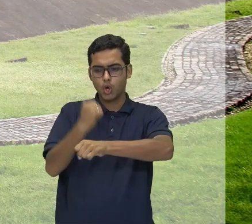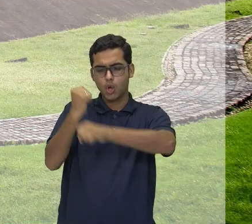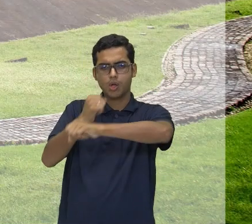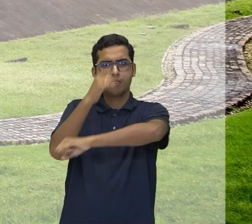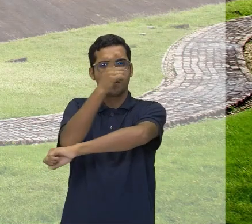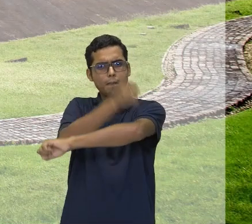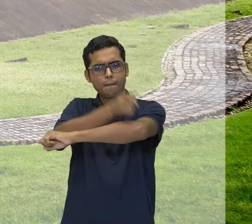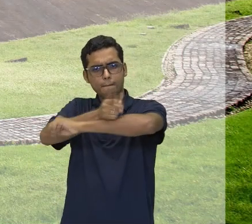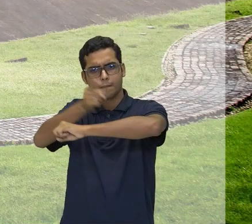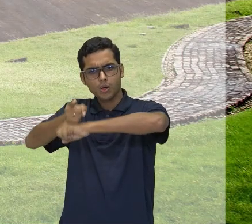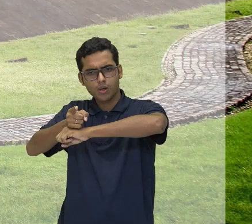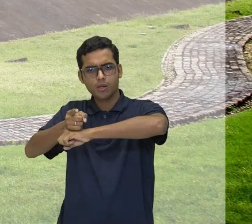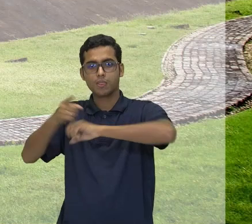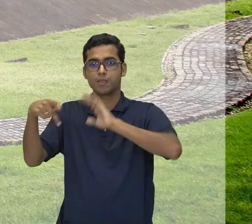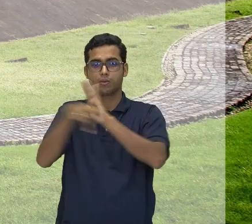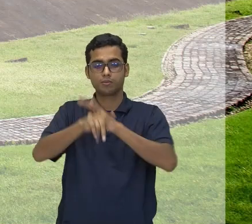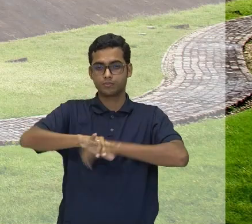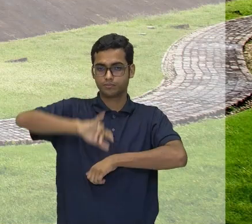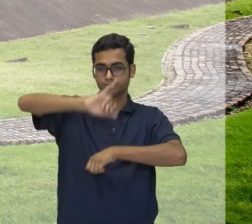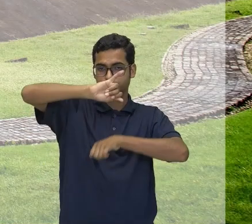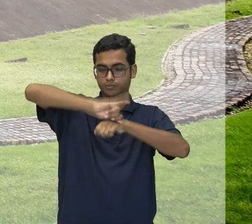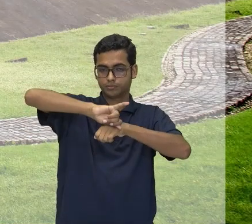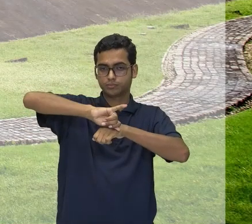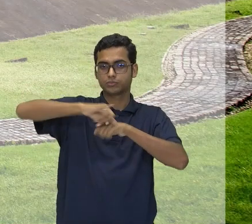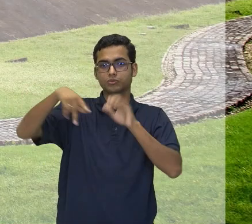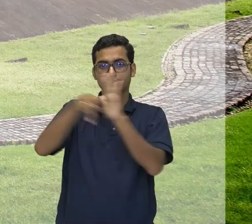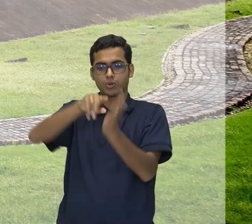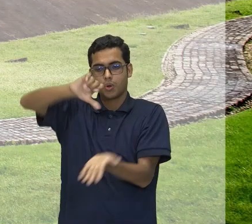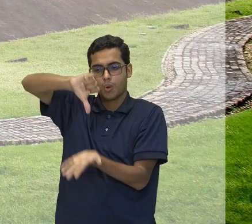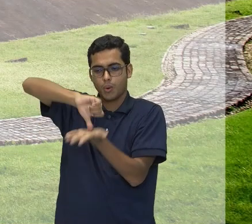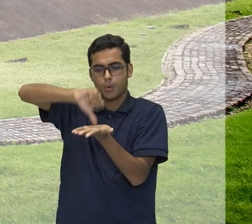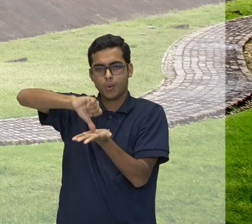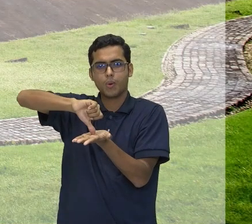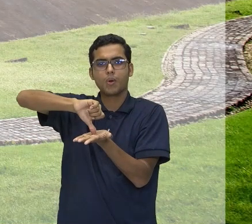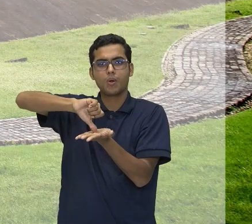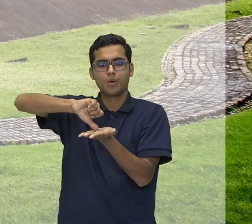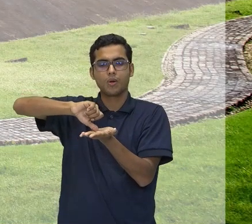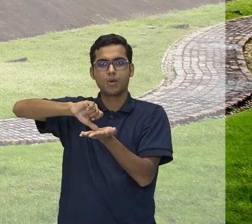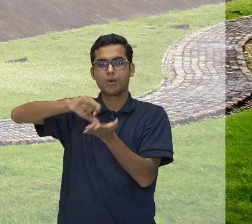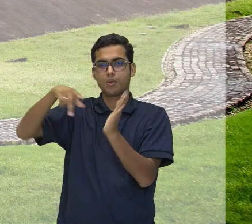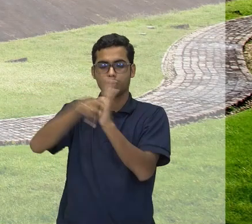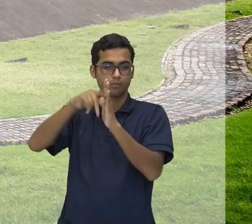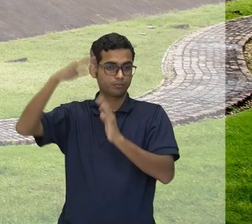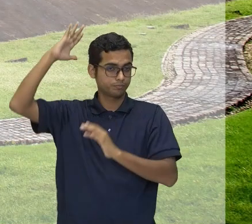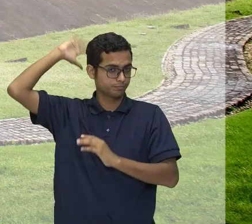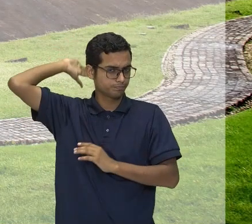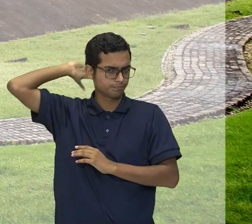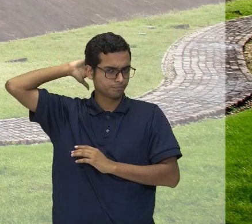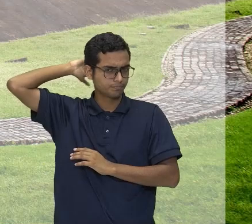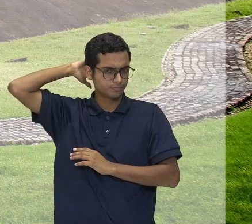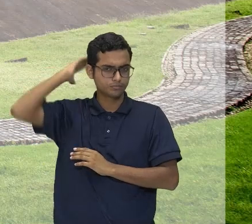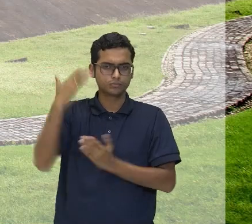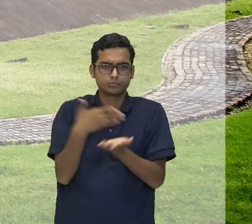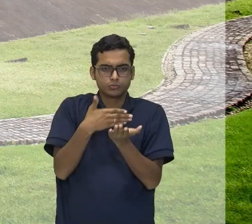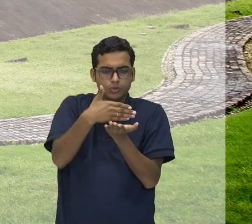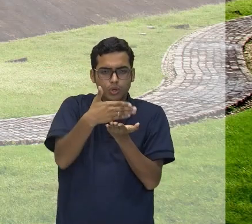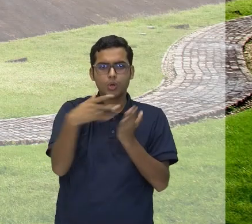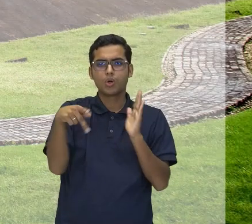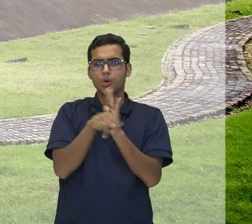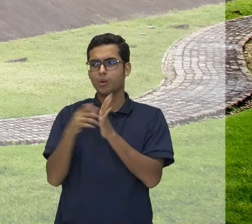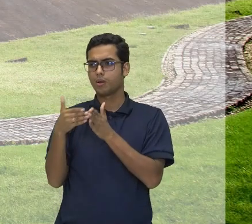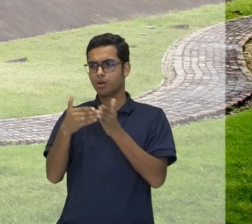da capitania do Pará, o que marca o início da empreitada portuguesa para expandir